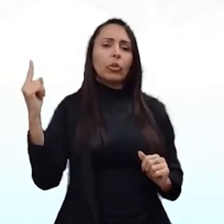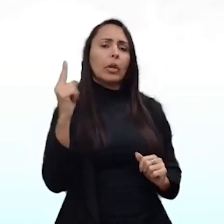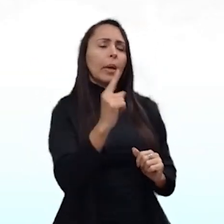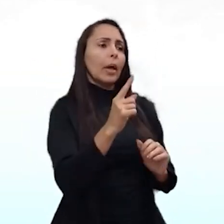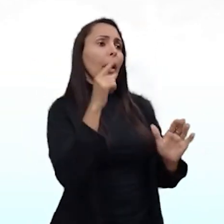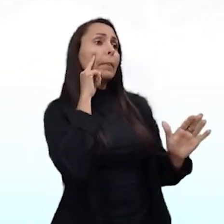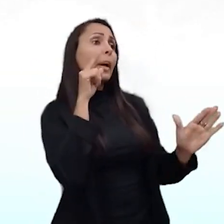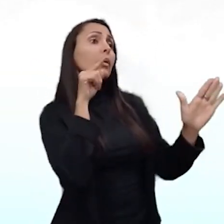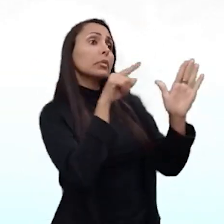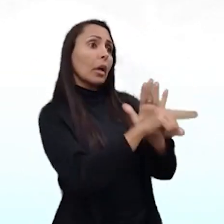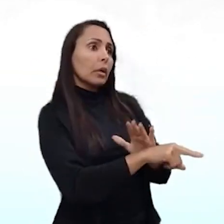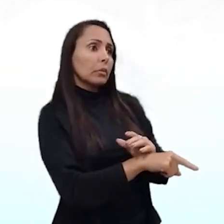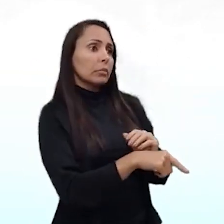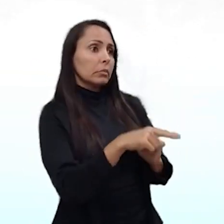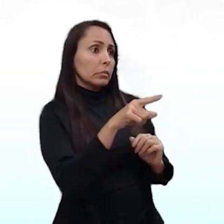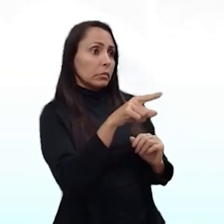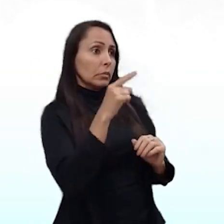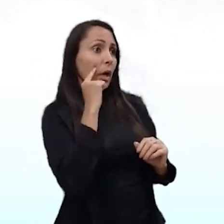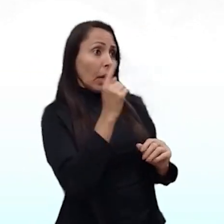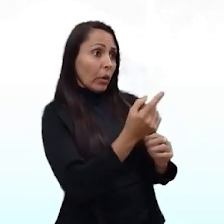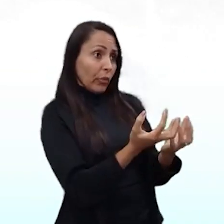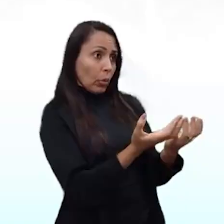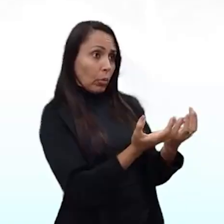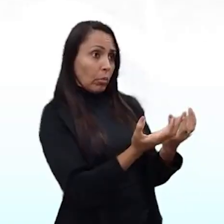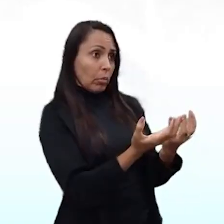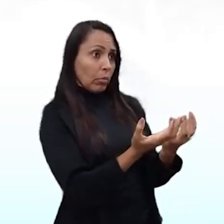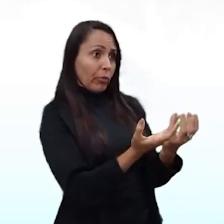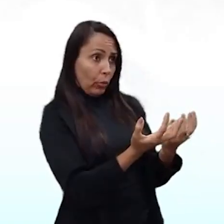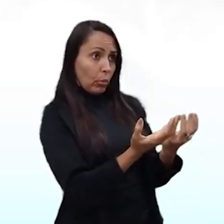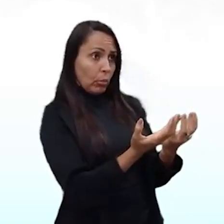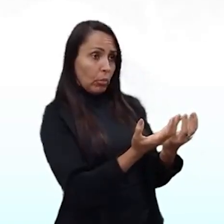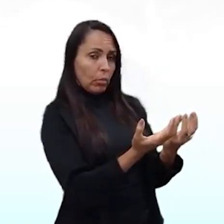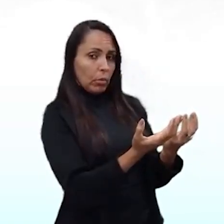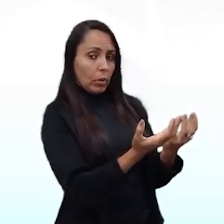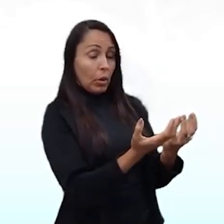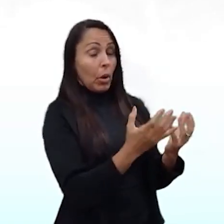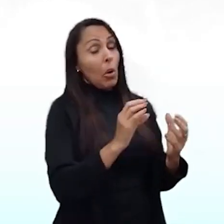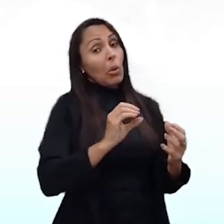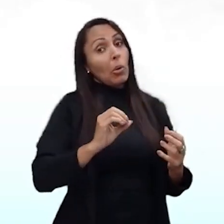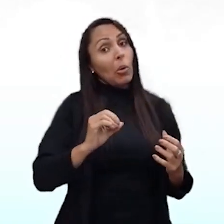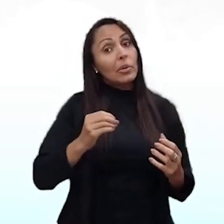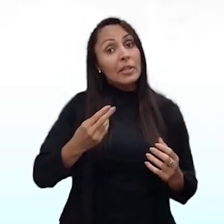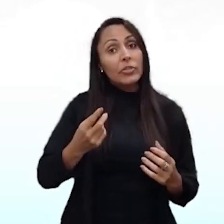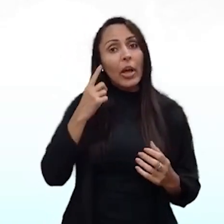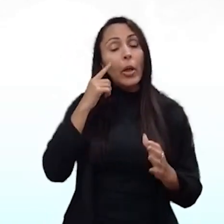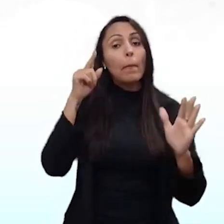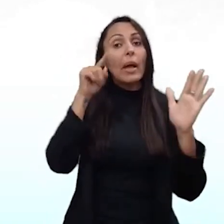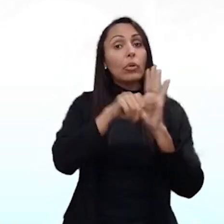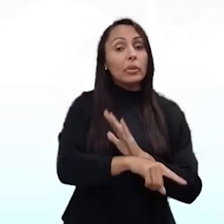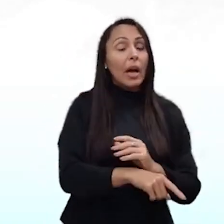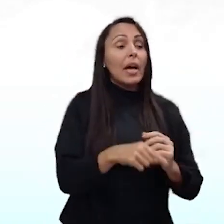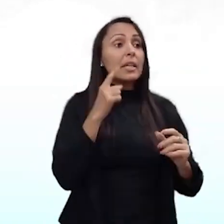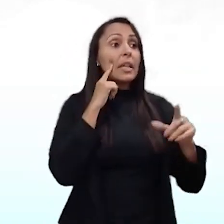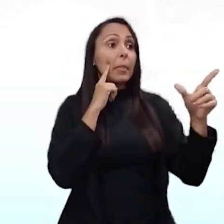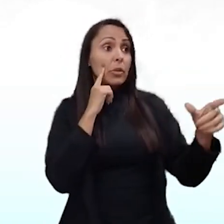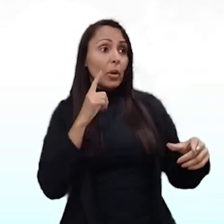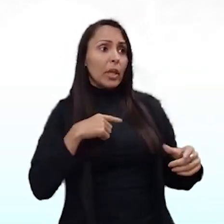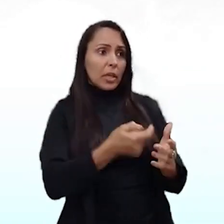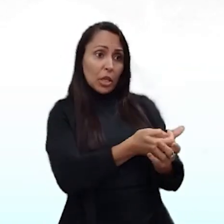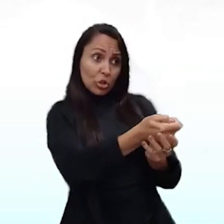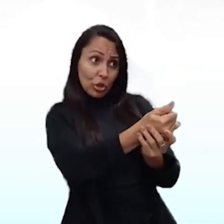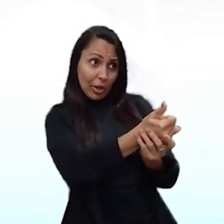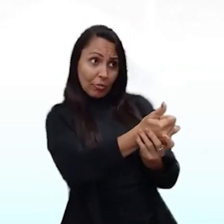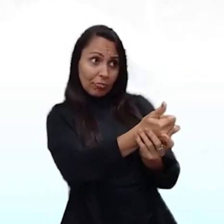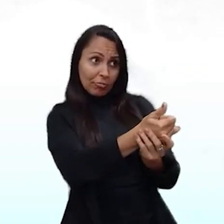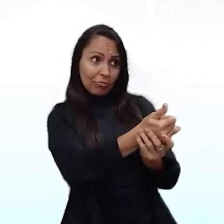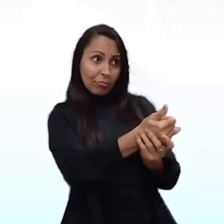pessoa e perguntar, fogo? Fogo? Ou seja, eu perguntar se a pessoa tem